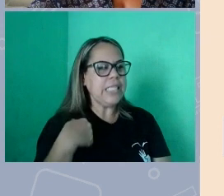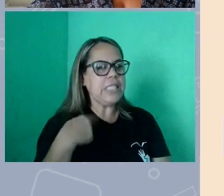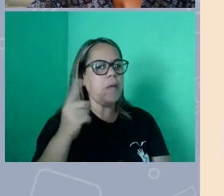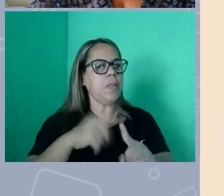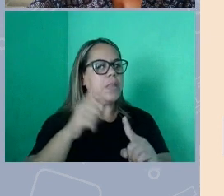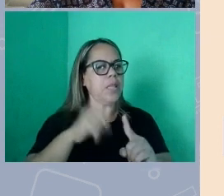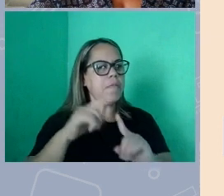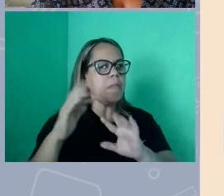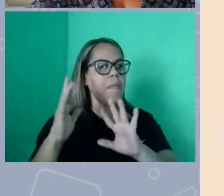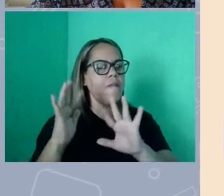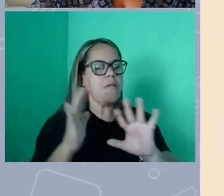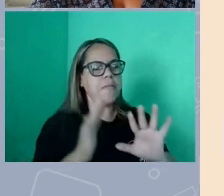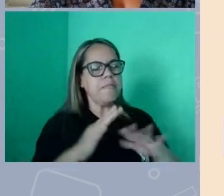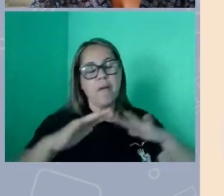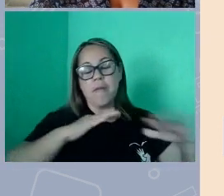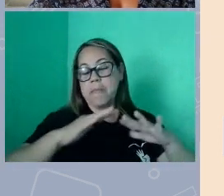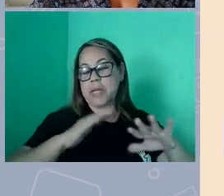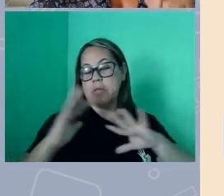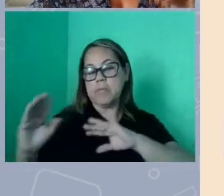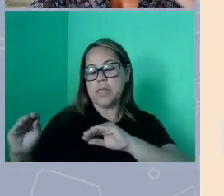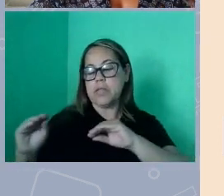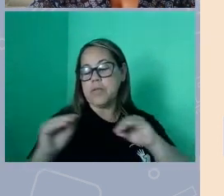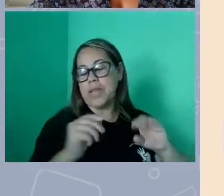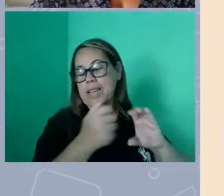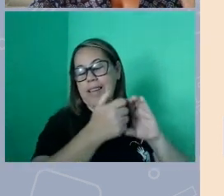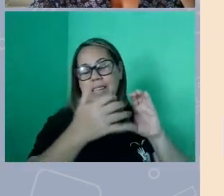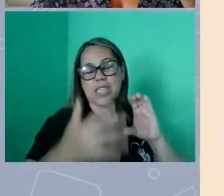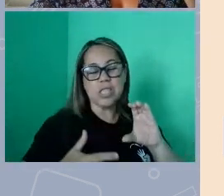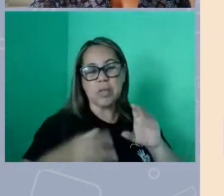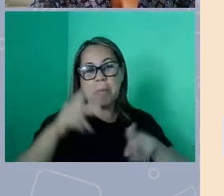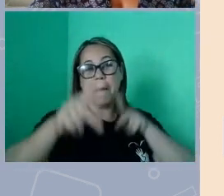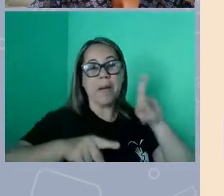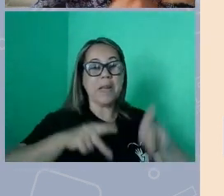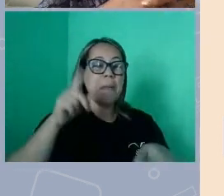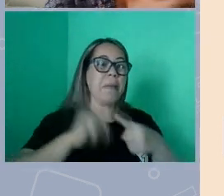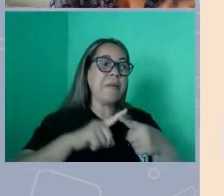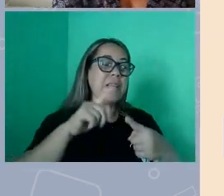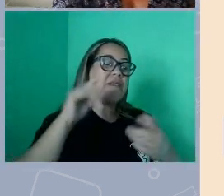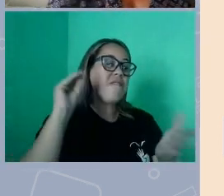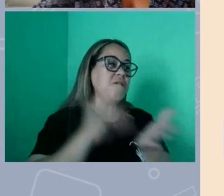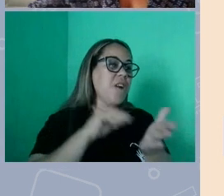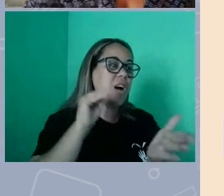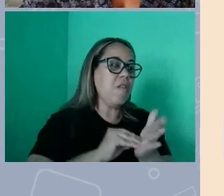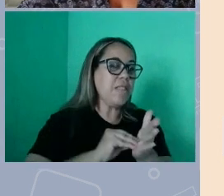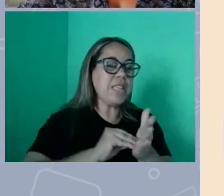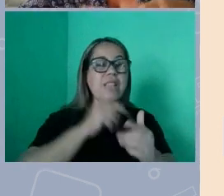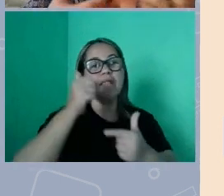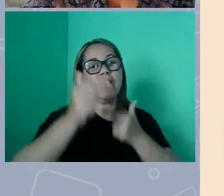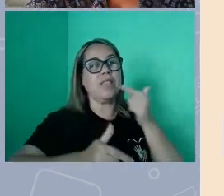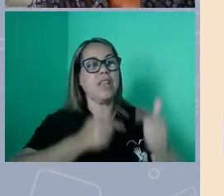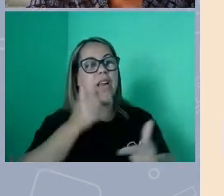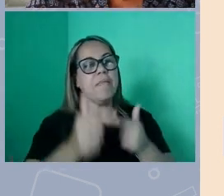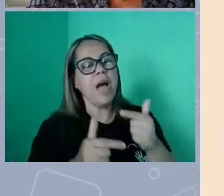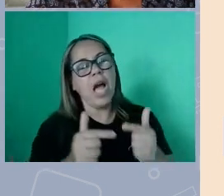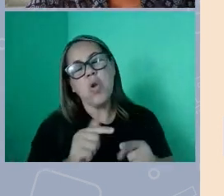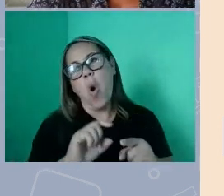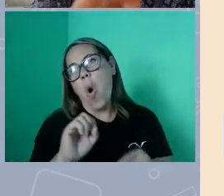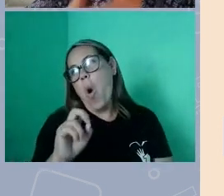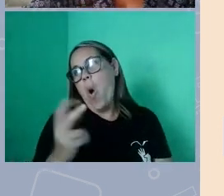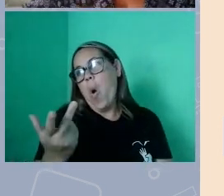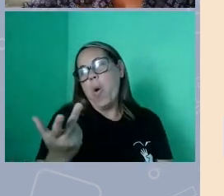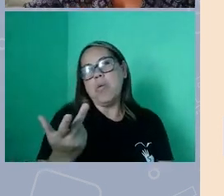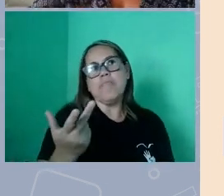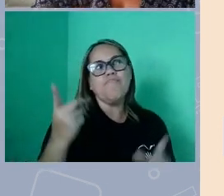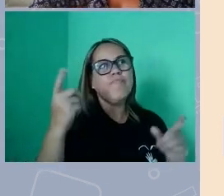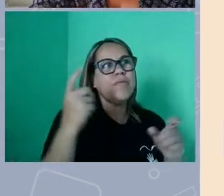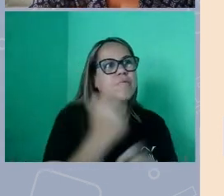das populações que ou falta de emprego ou por alguma questão né que alguma dificuldade de acesso